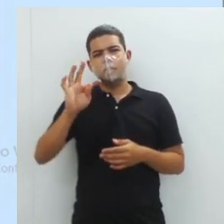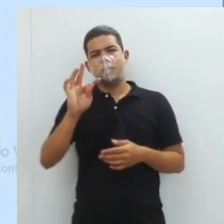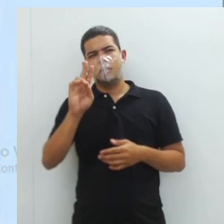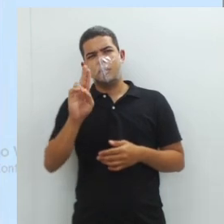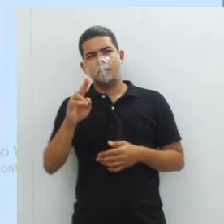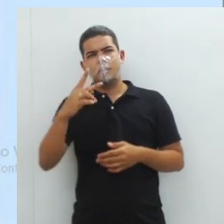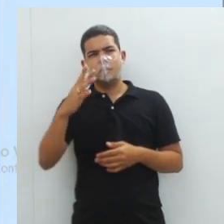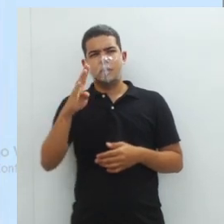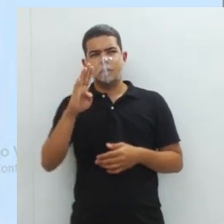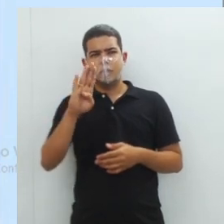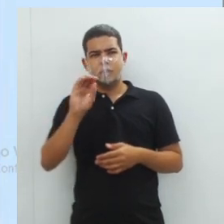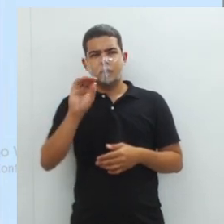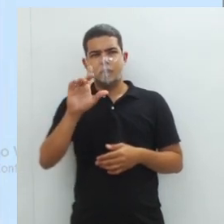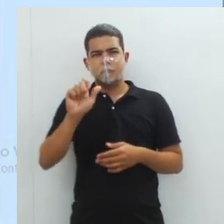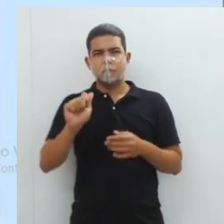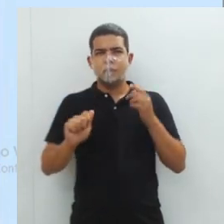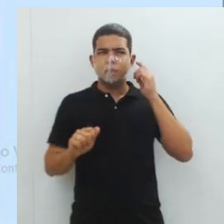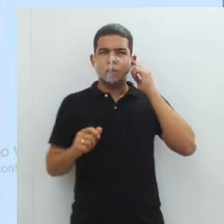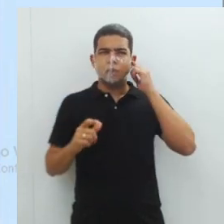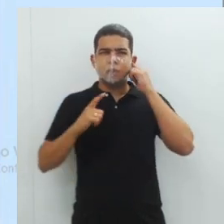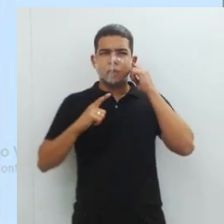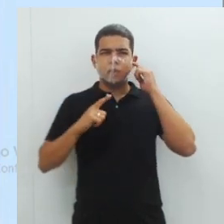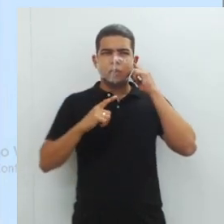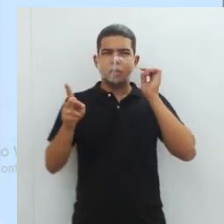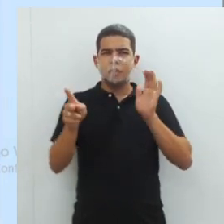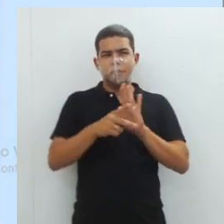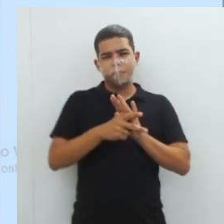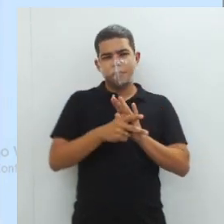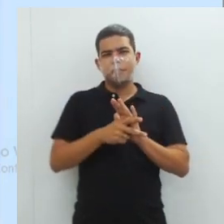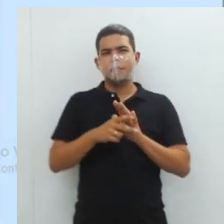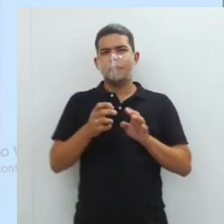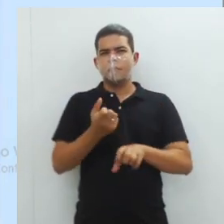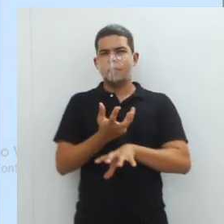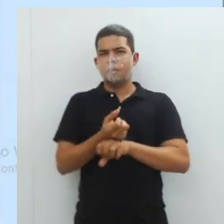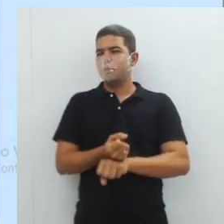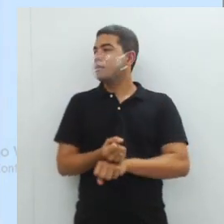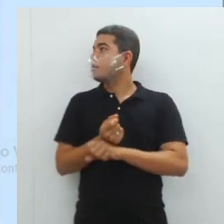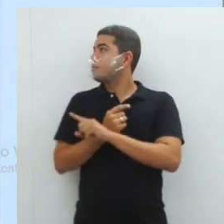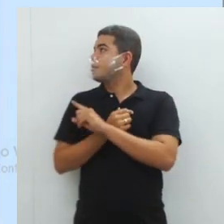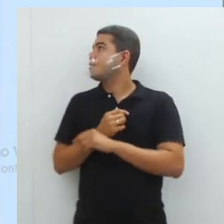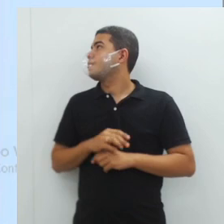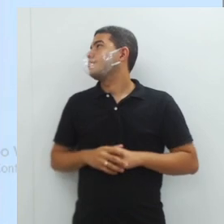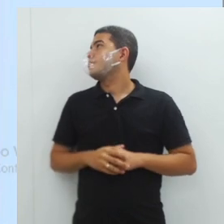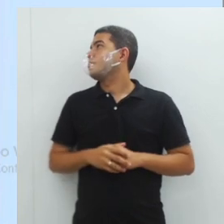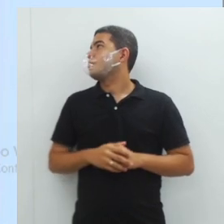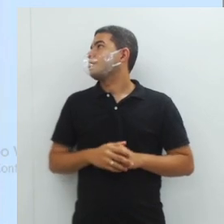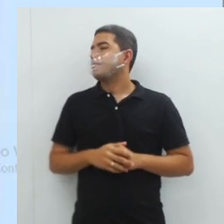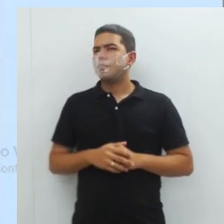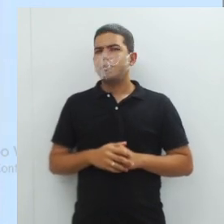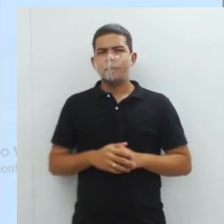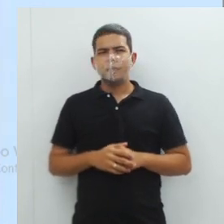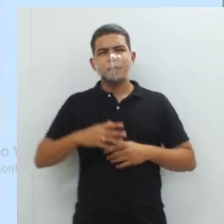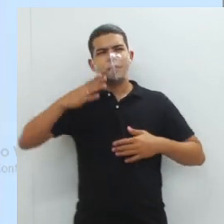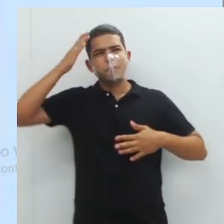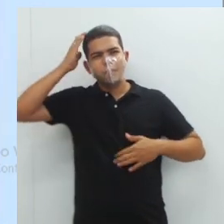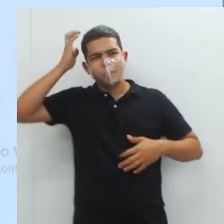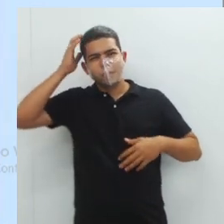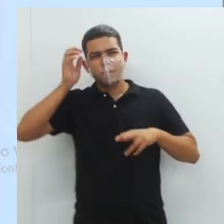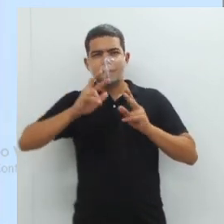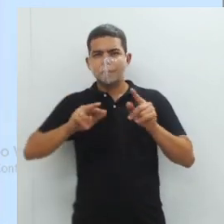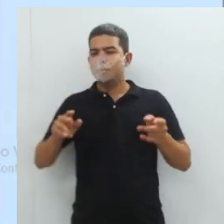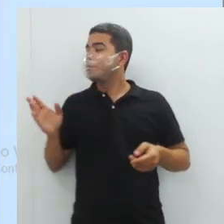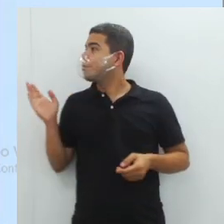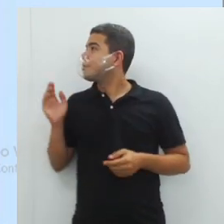slides. Aqui a gente tem espécies endêmicas, o rato nariz vermelho e o mocó. Macacos,